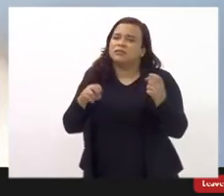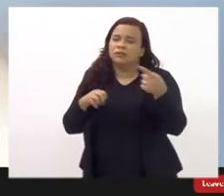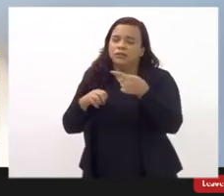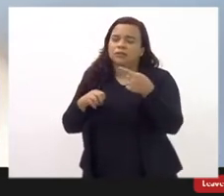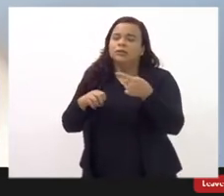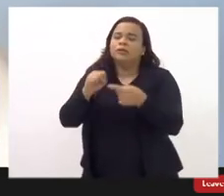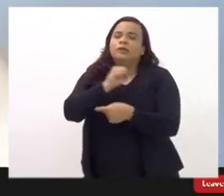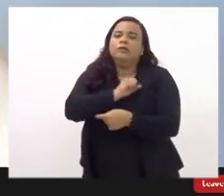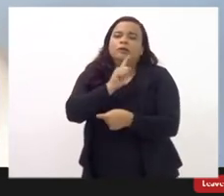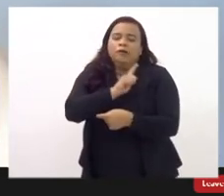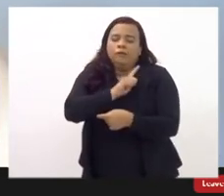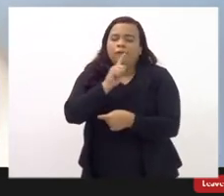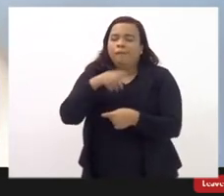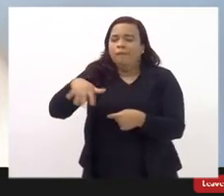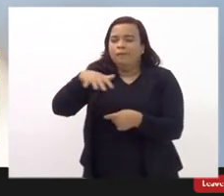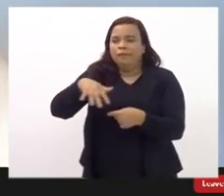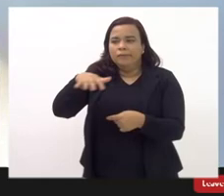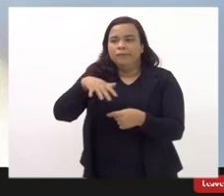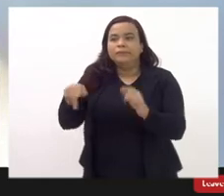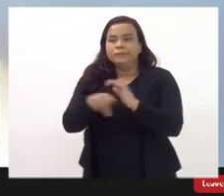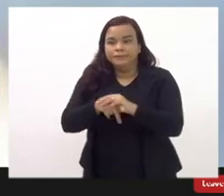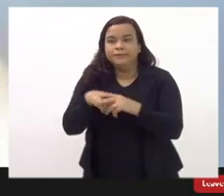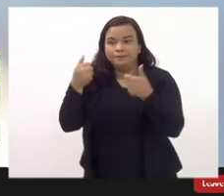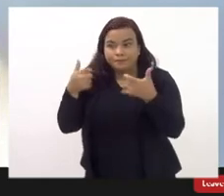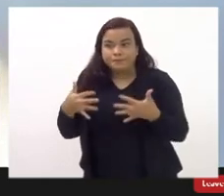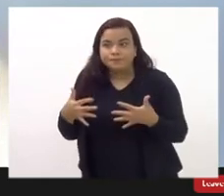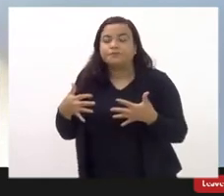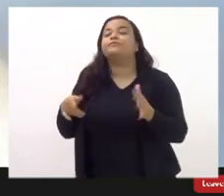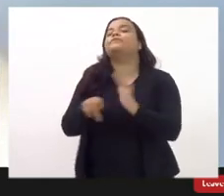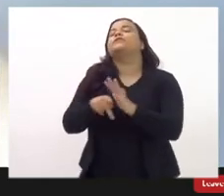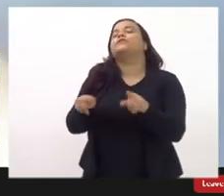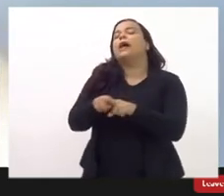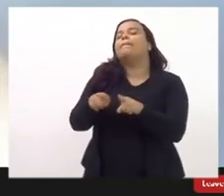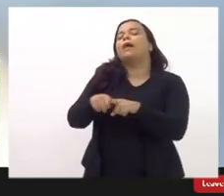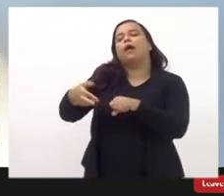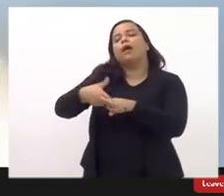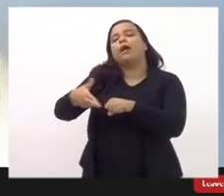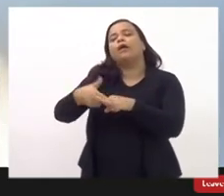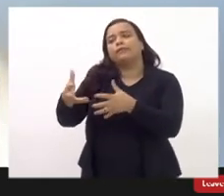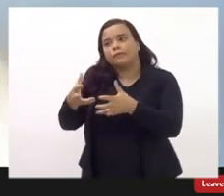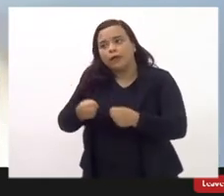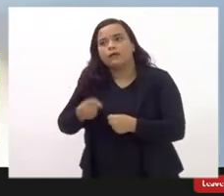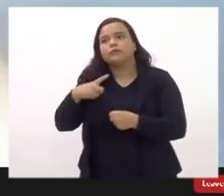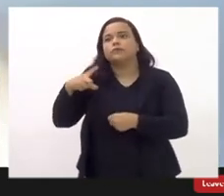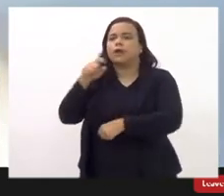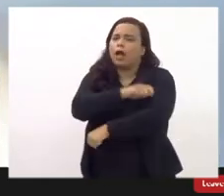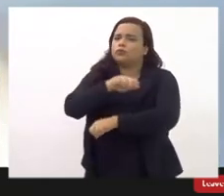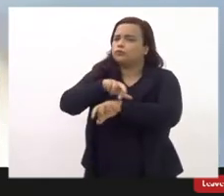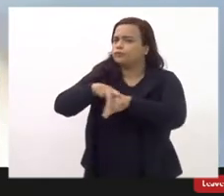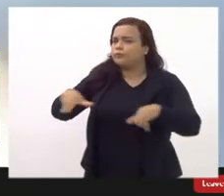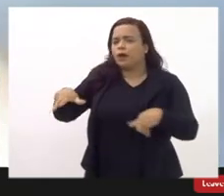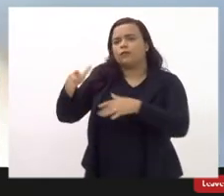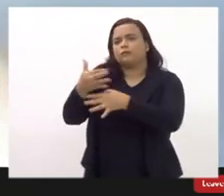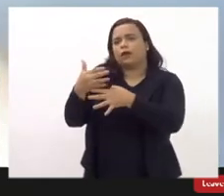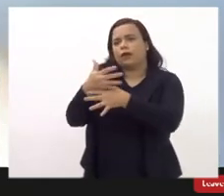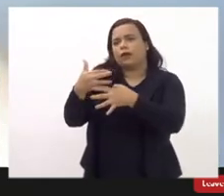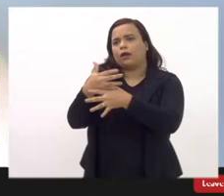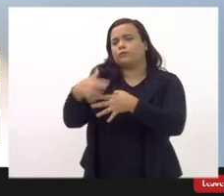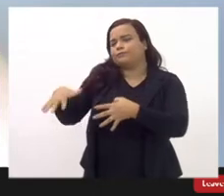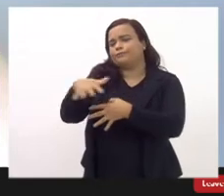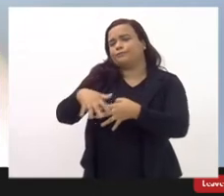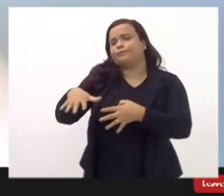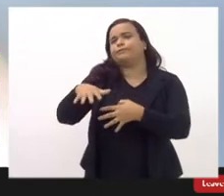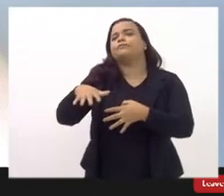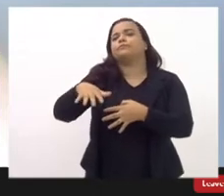São Gonçalo, naquela região. O campus Belfor Roxo ele também recebe estudantes das várias cidades da região da